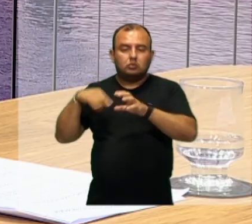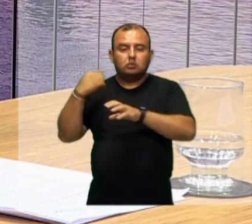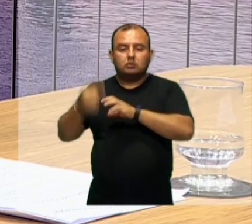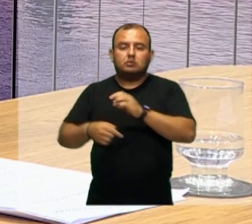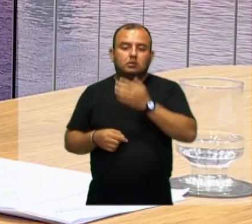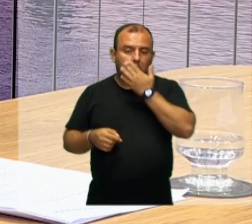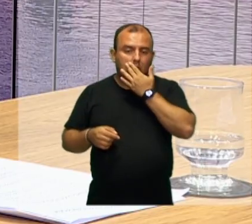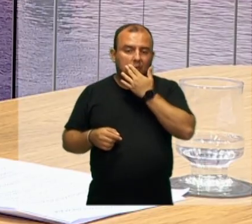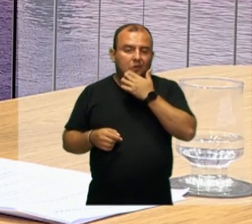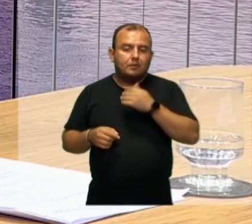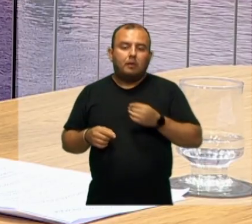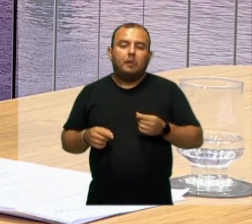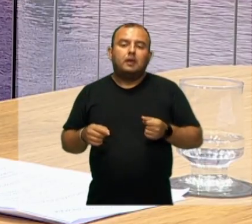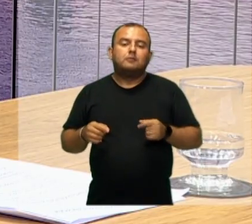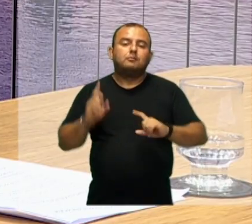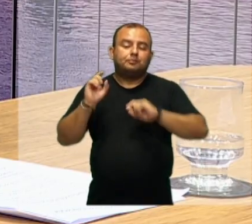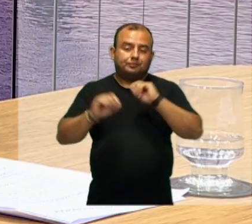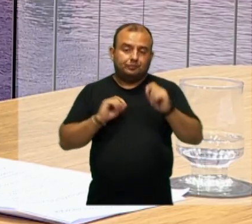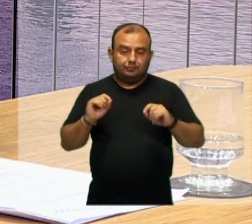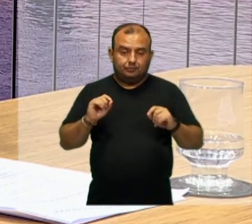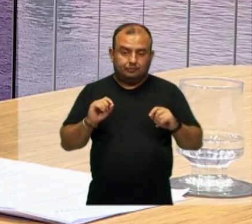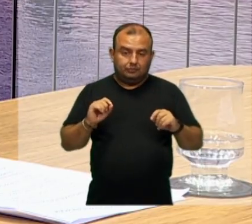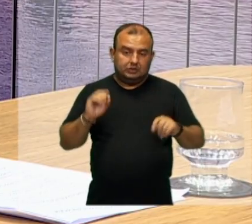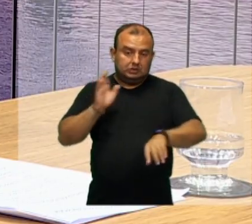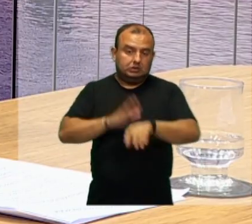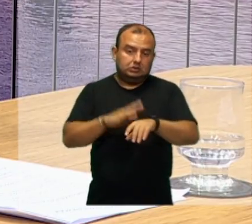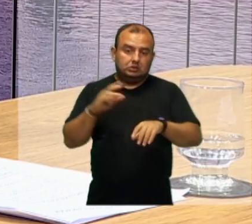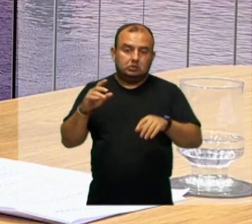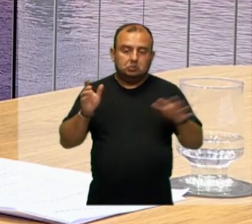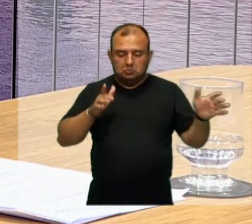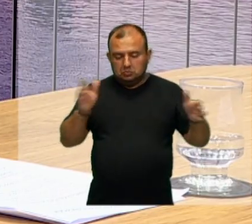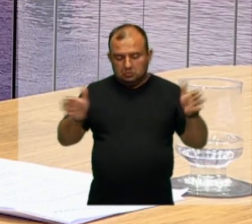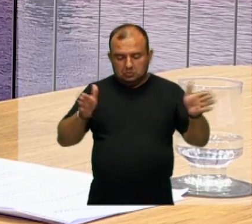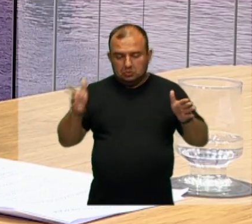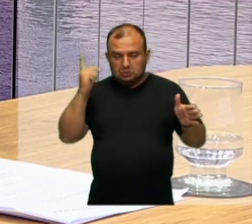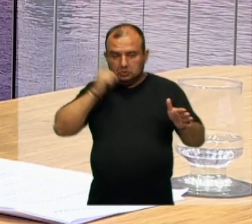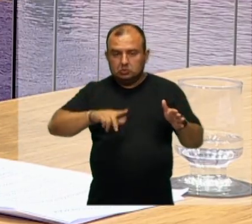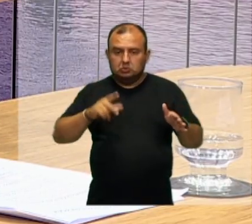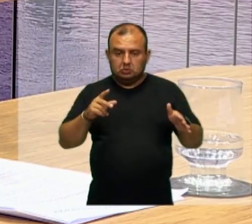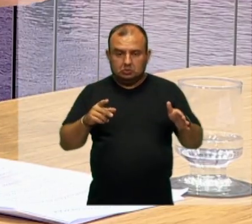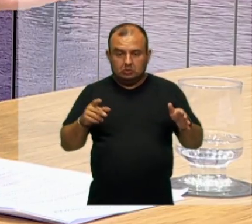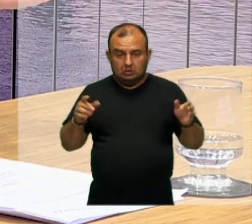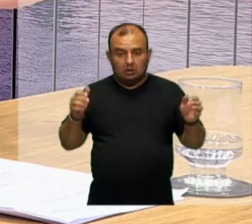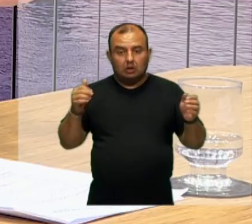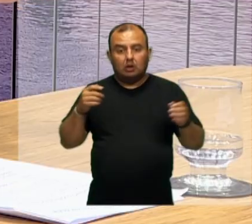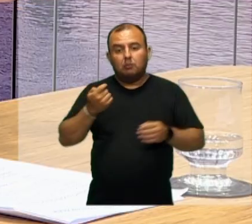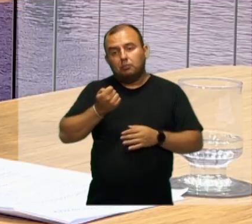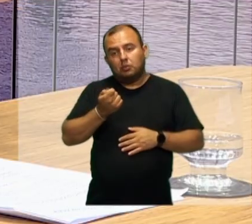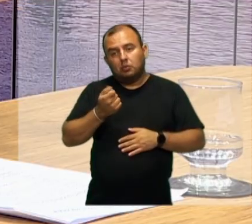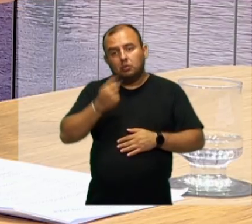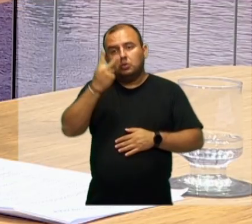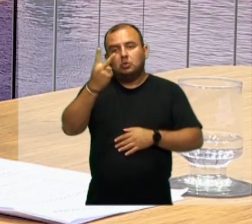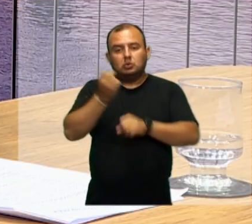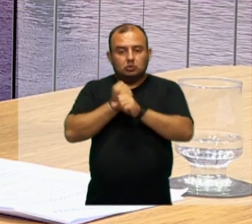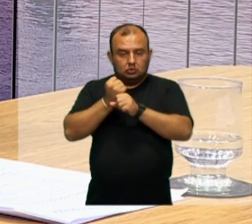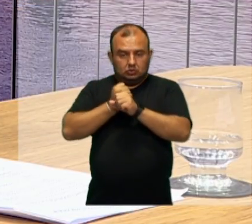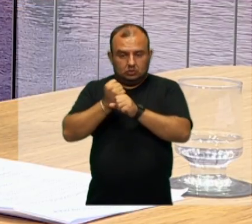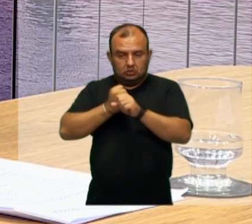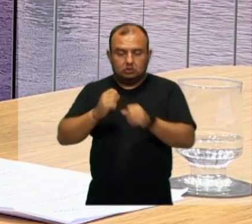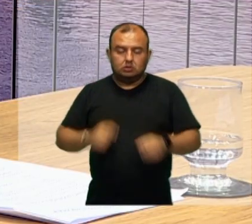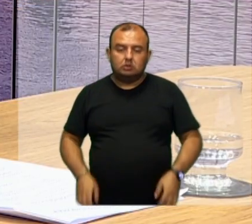Sim. E a janela de tempo para conseguir esse índice também é apertada. 2 anos. 2